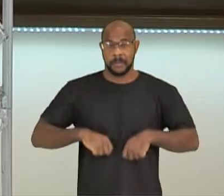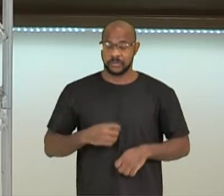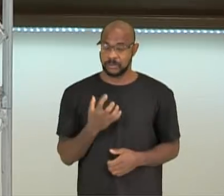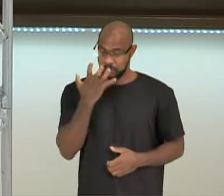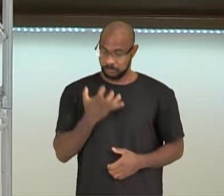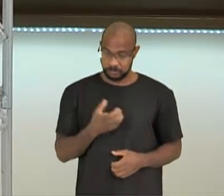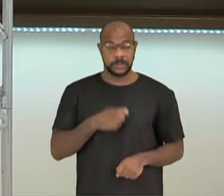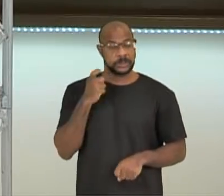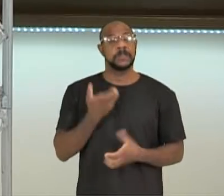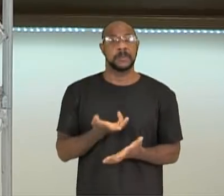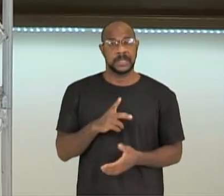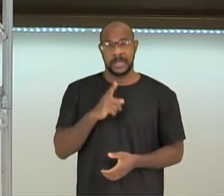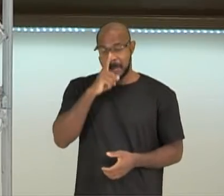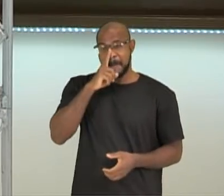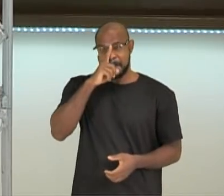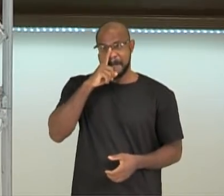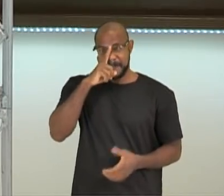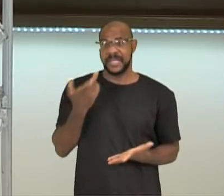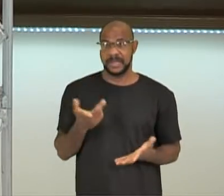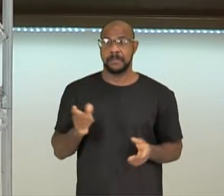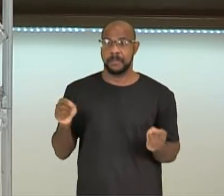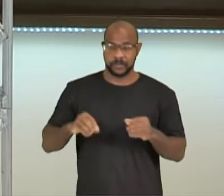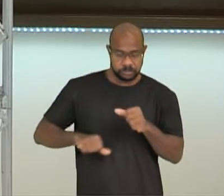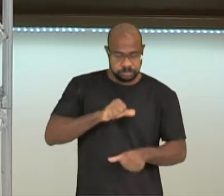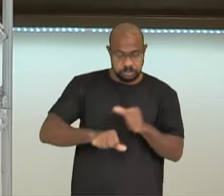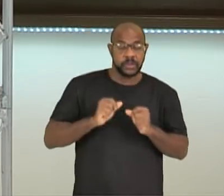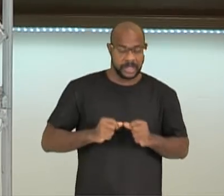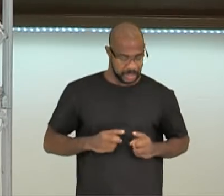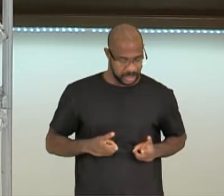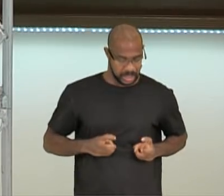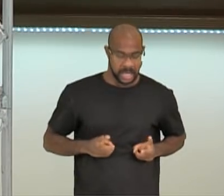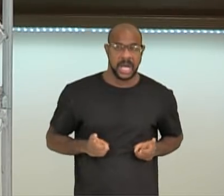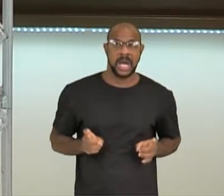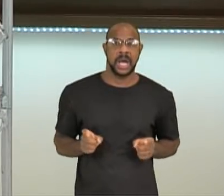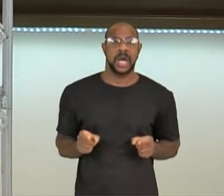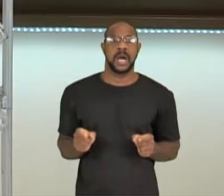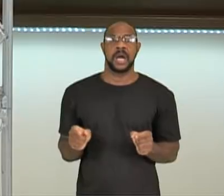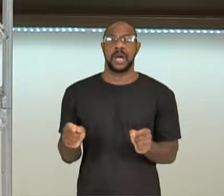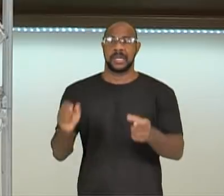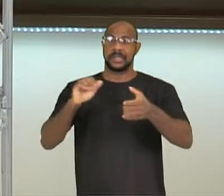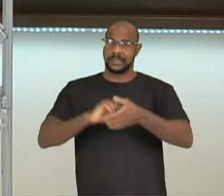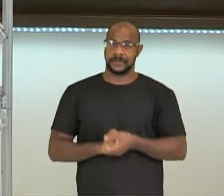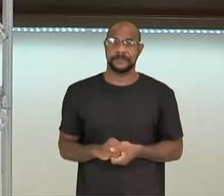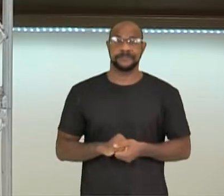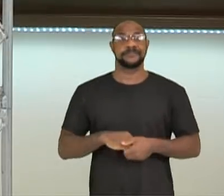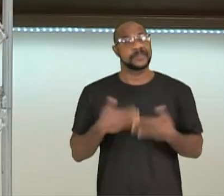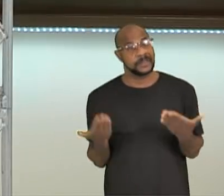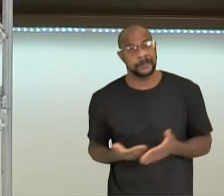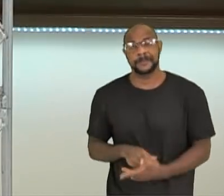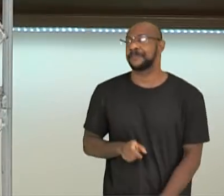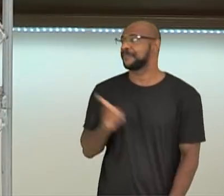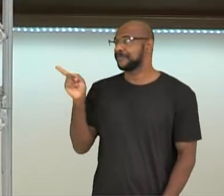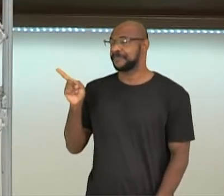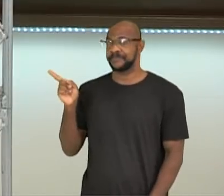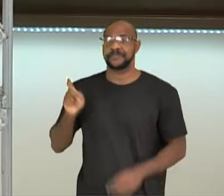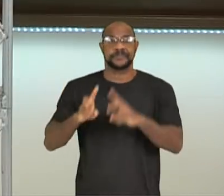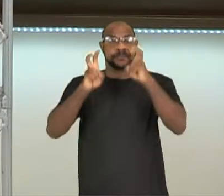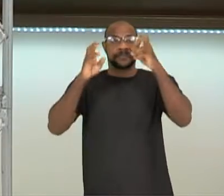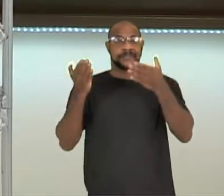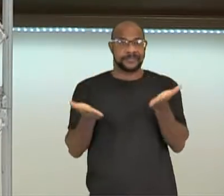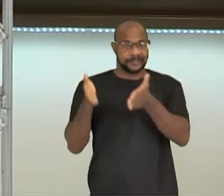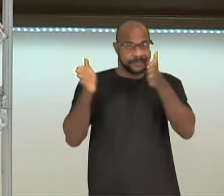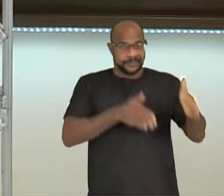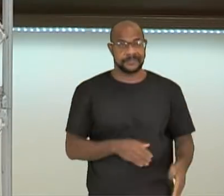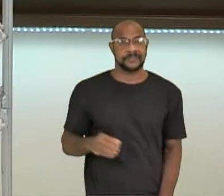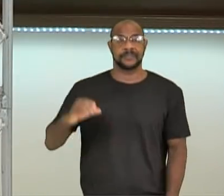mais agravante, que é até mesmo um câncer, tá? E por falar em câncer, vamos conversar um pouquinho sobre, né,